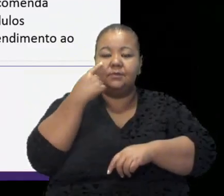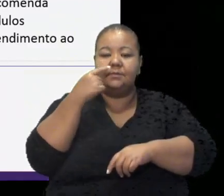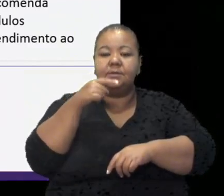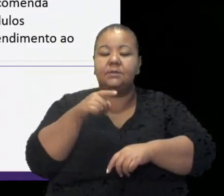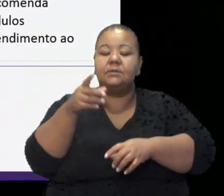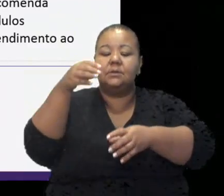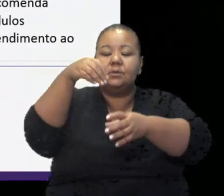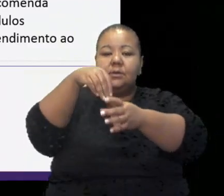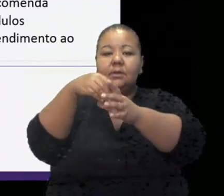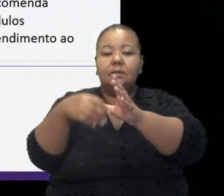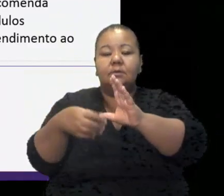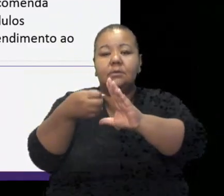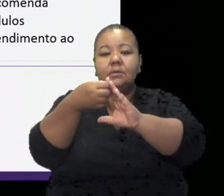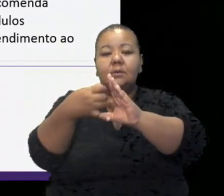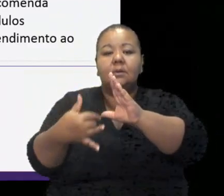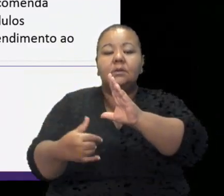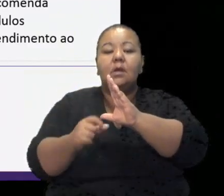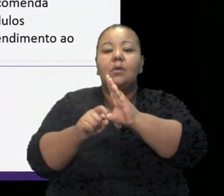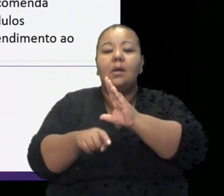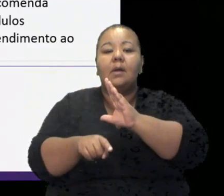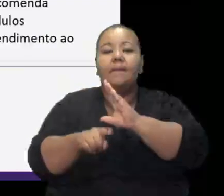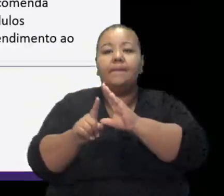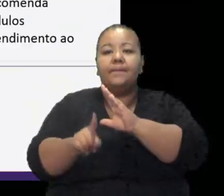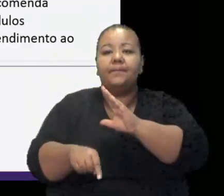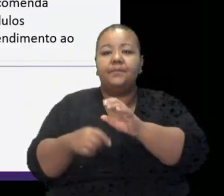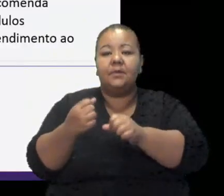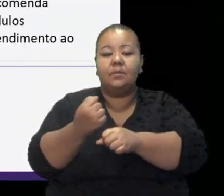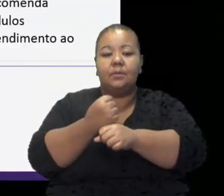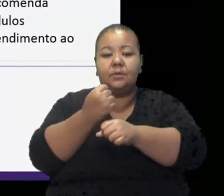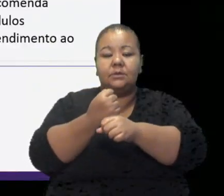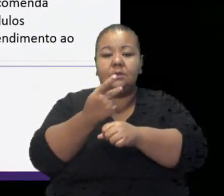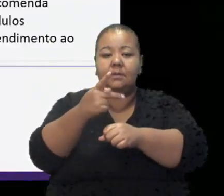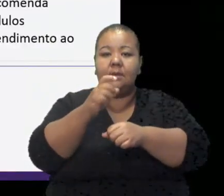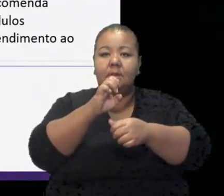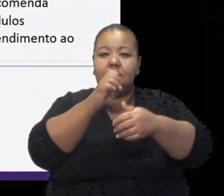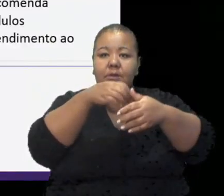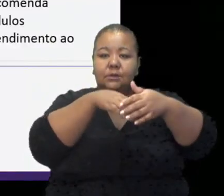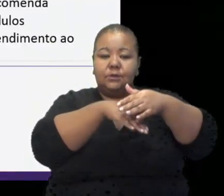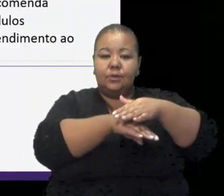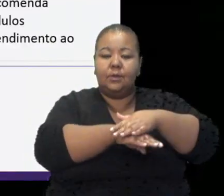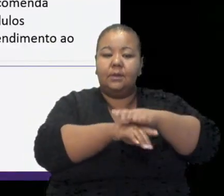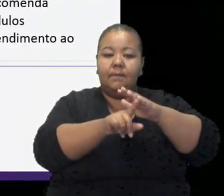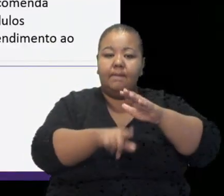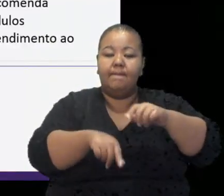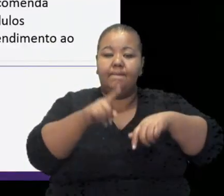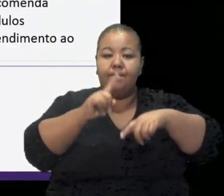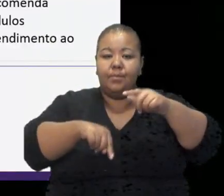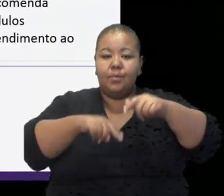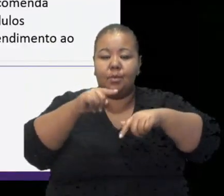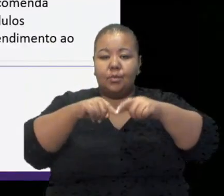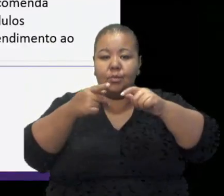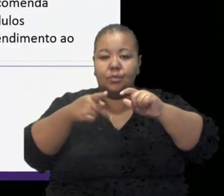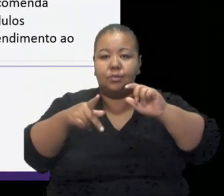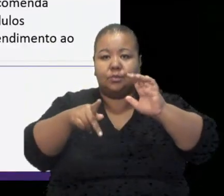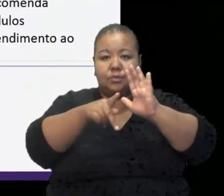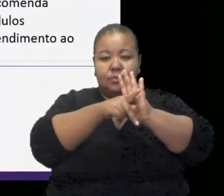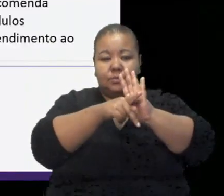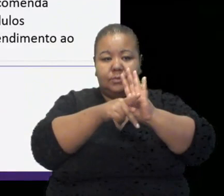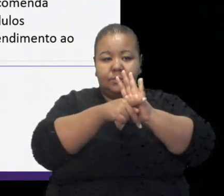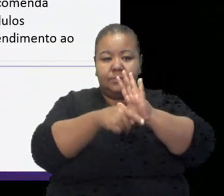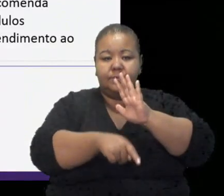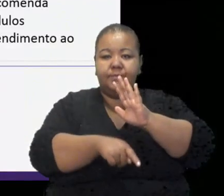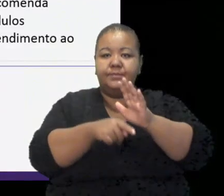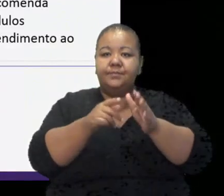colocado nessa característica são que ela é produzida para estoque, geralmente por produtos